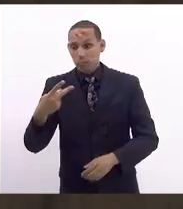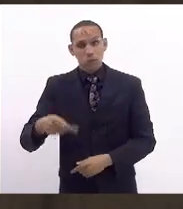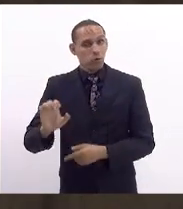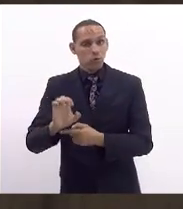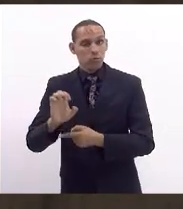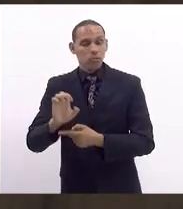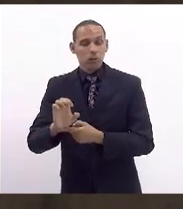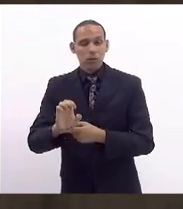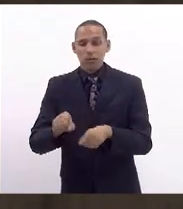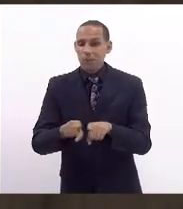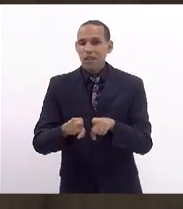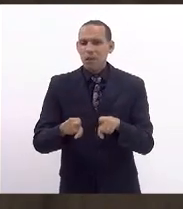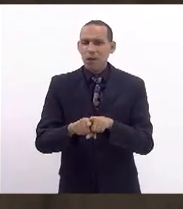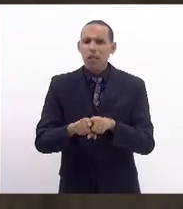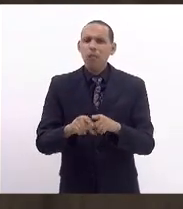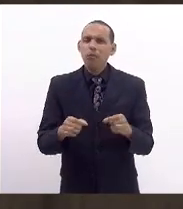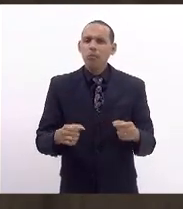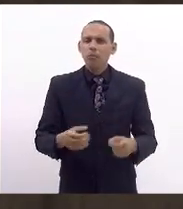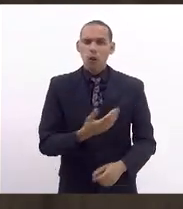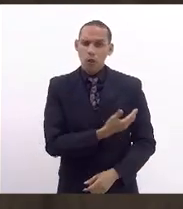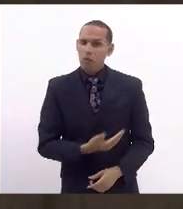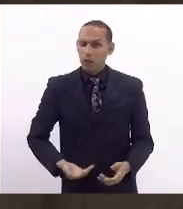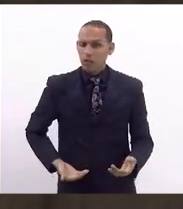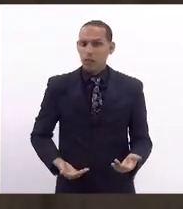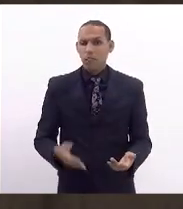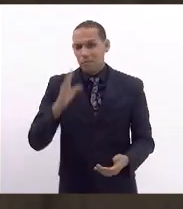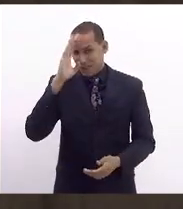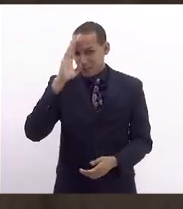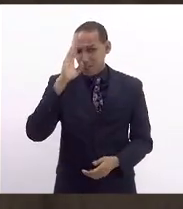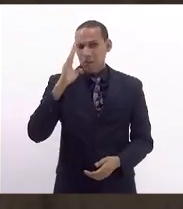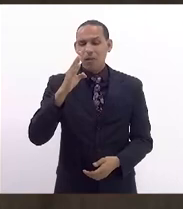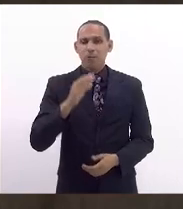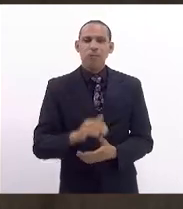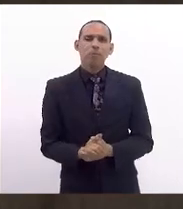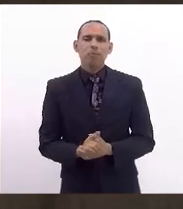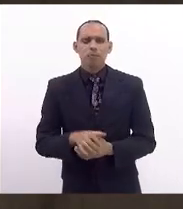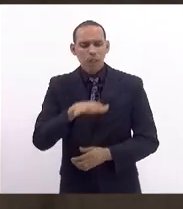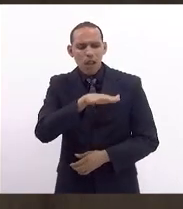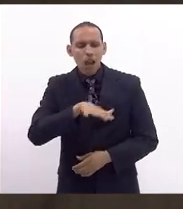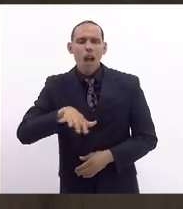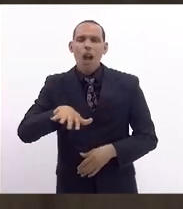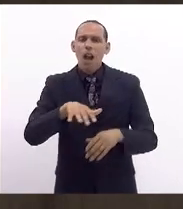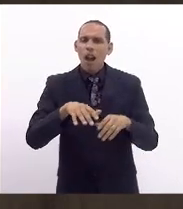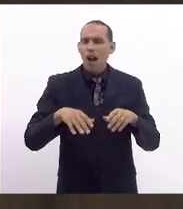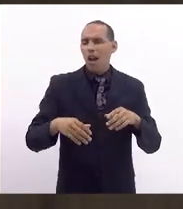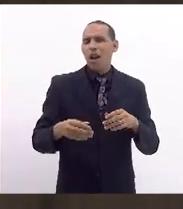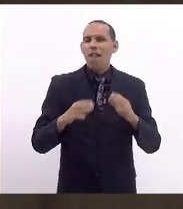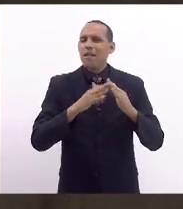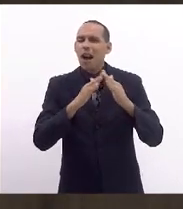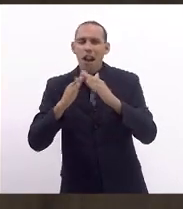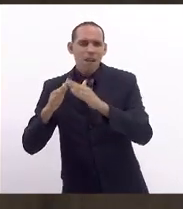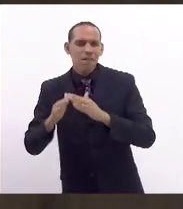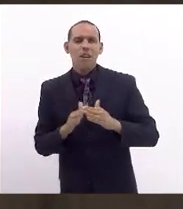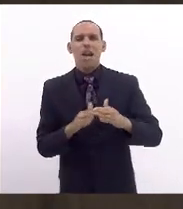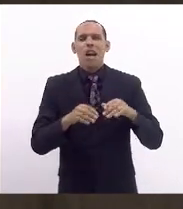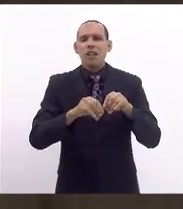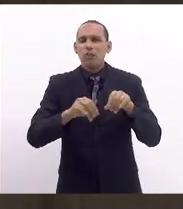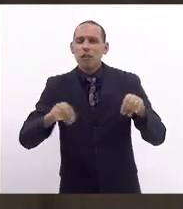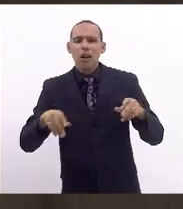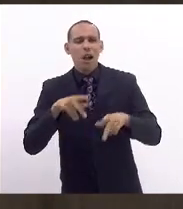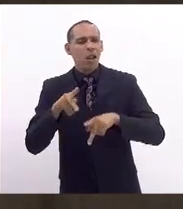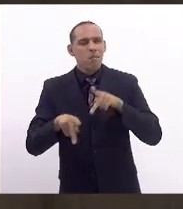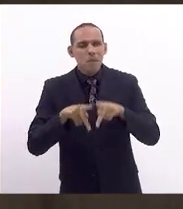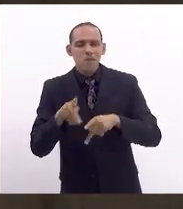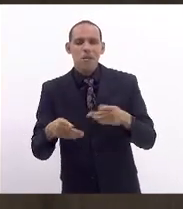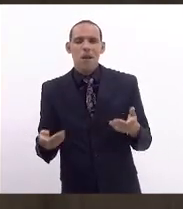Estado que parte do próprio poder público sobretudo nos territórios populares Os territórios de favelas contra aqueles aquelas